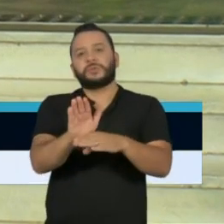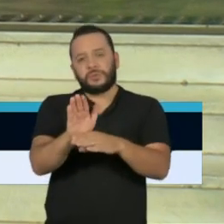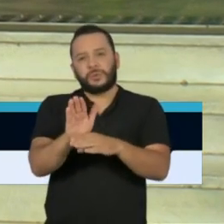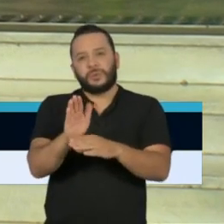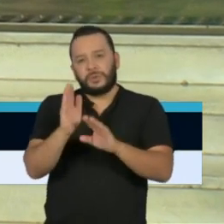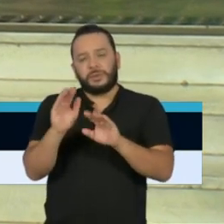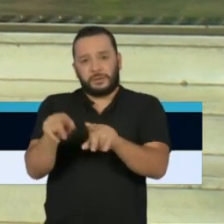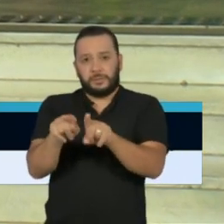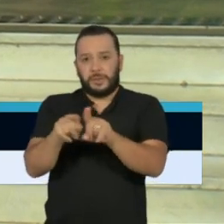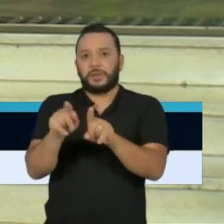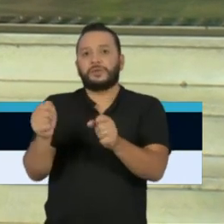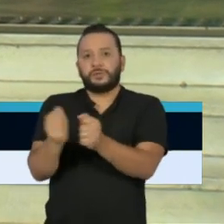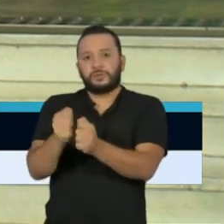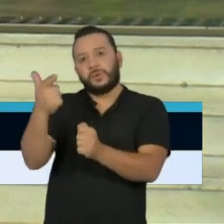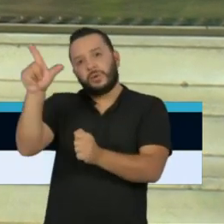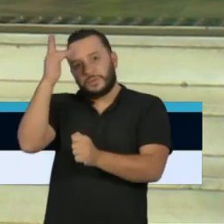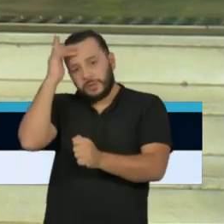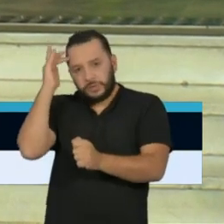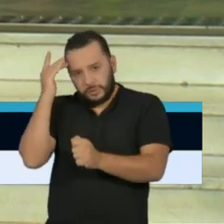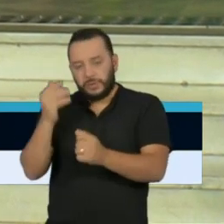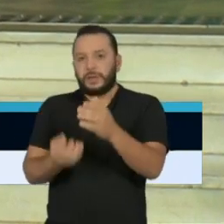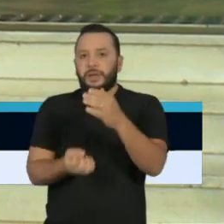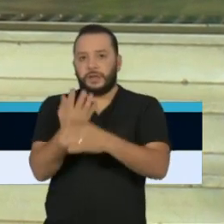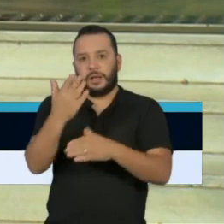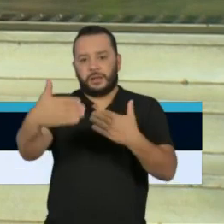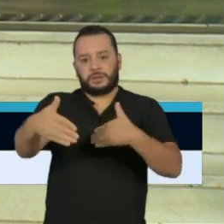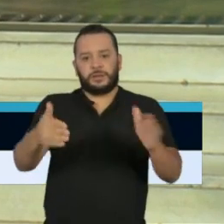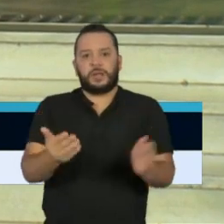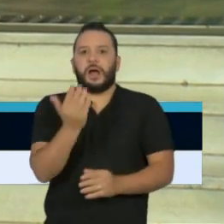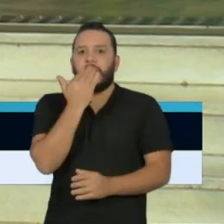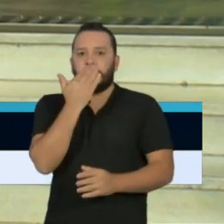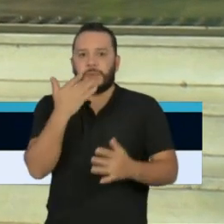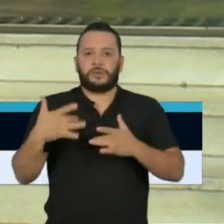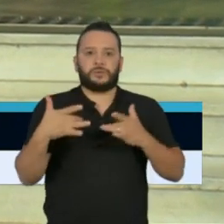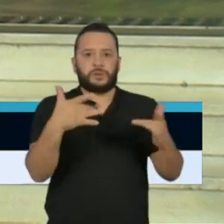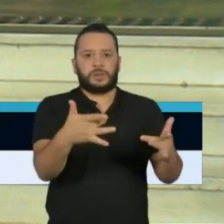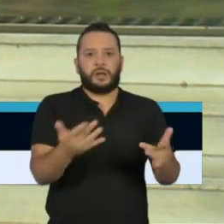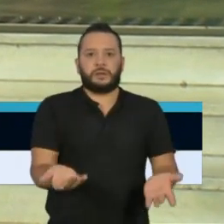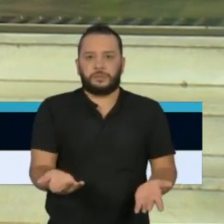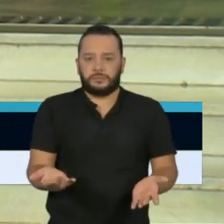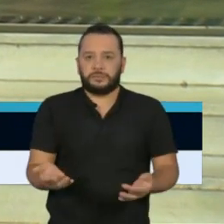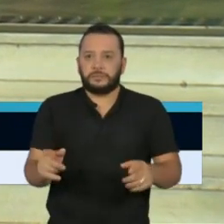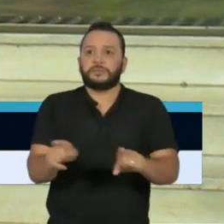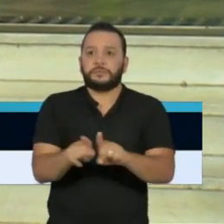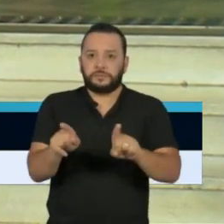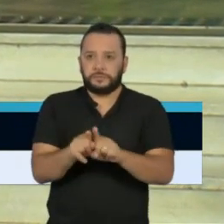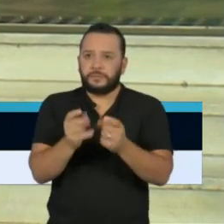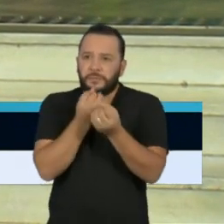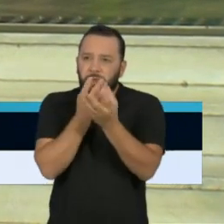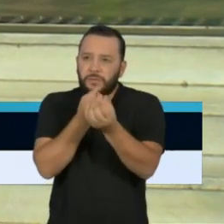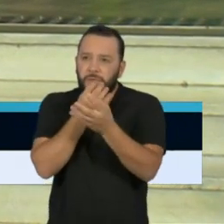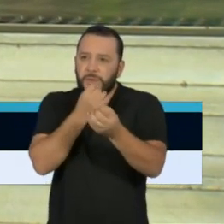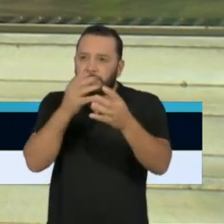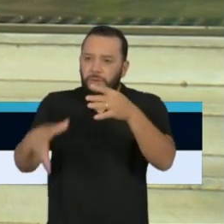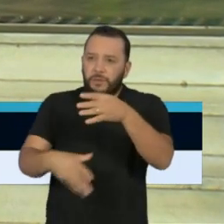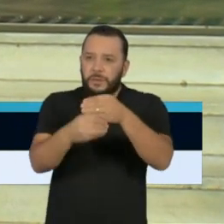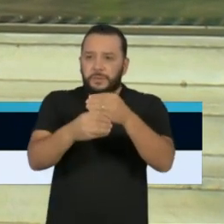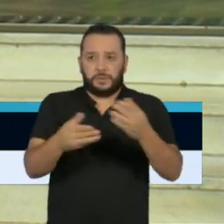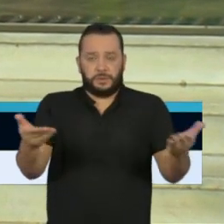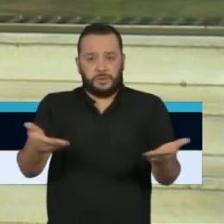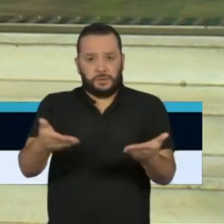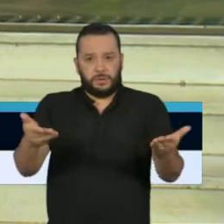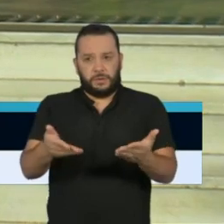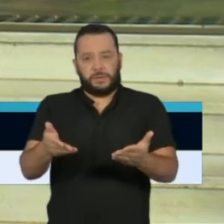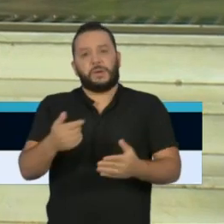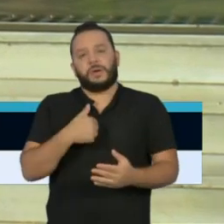pessoas a compor esta cesta do alimento solidário. E para complementar estas informações, eu passo a palavra agora